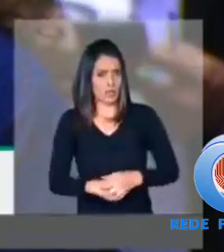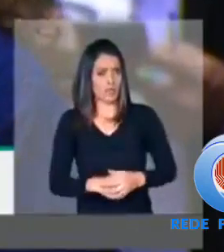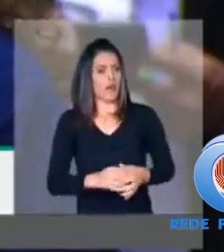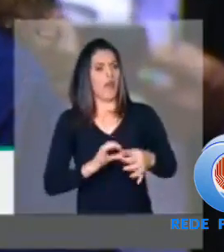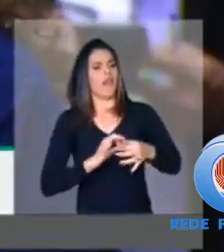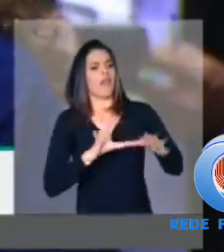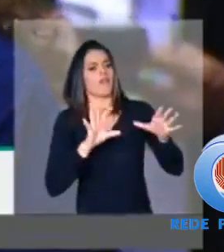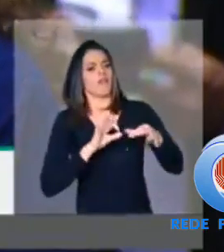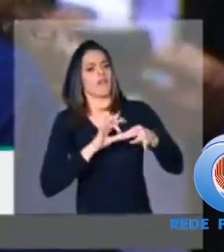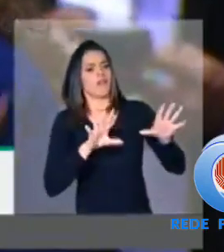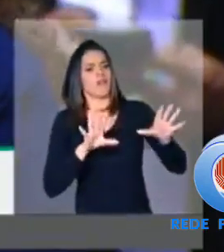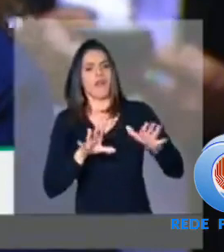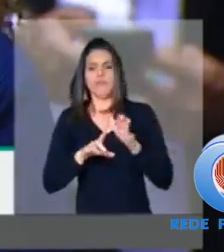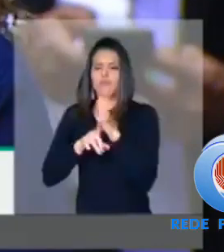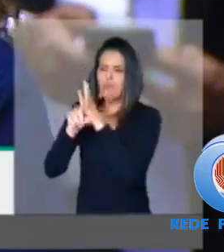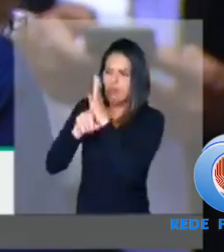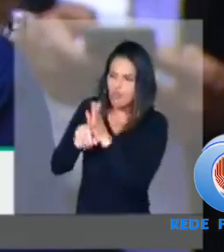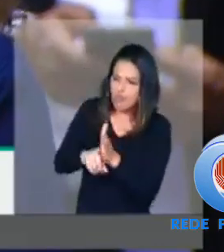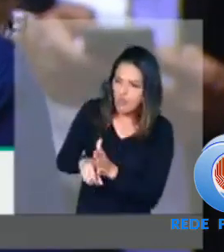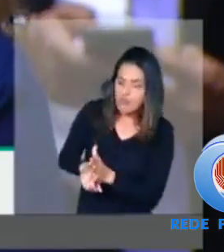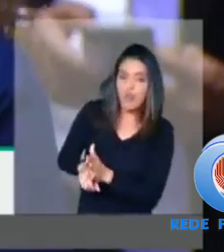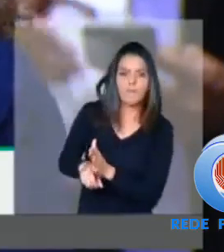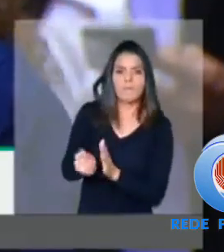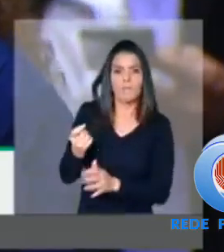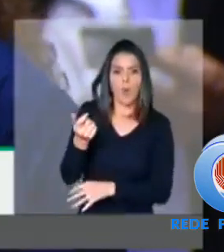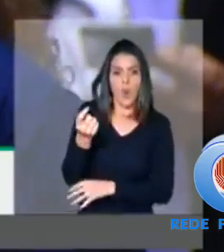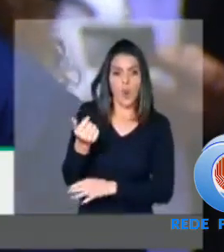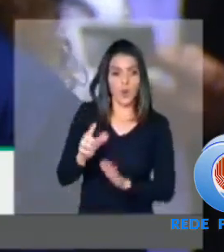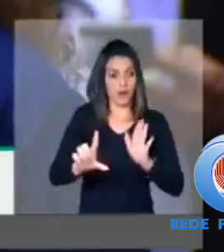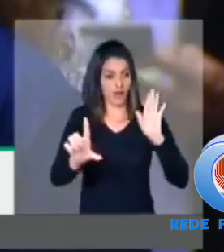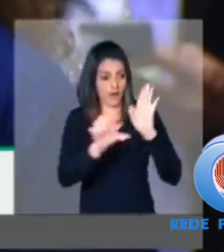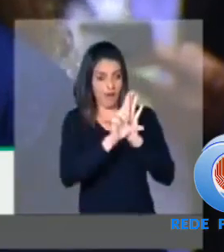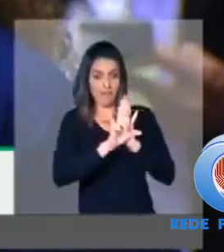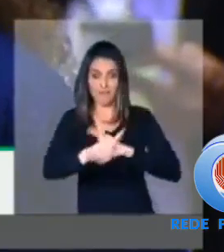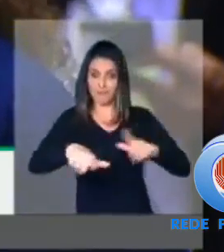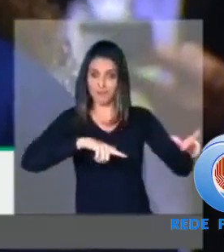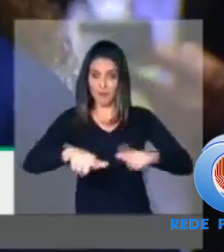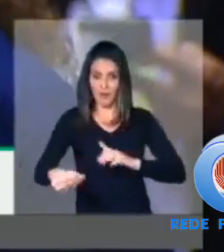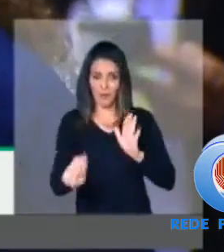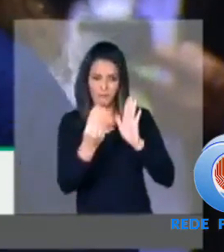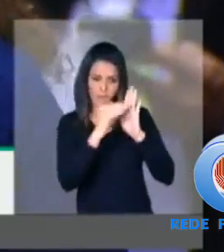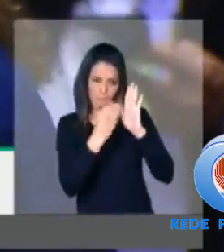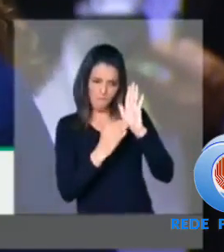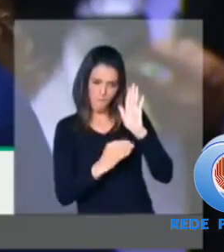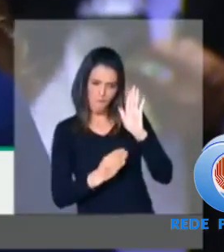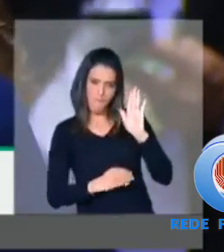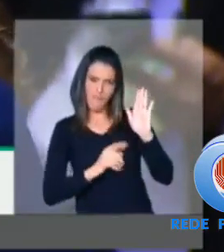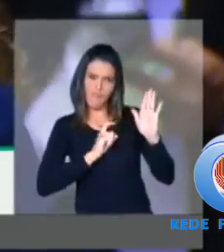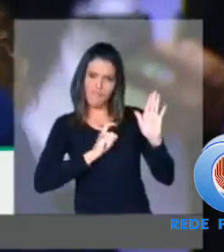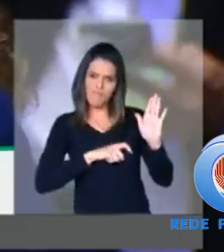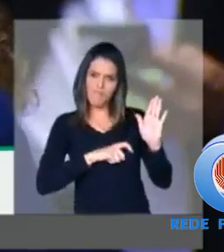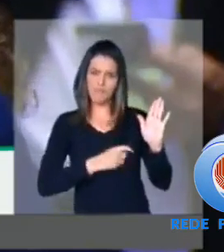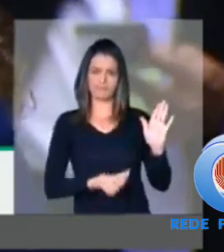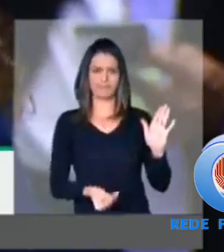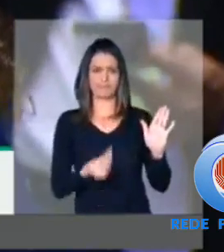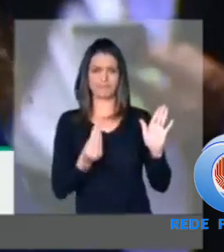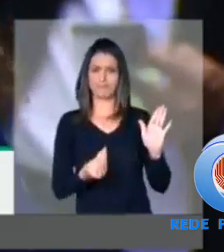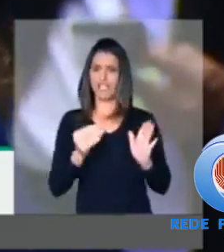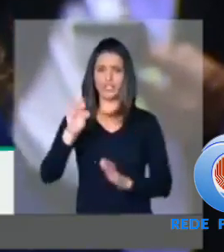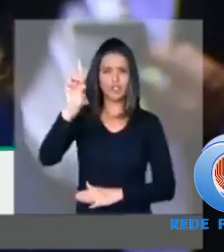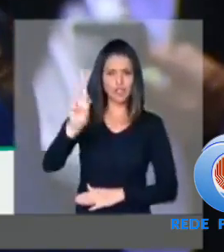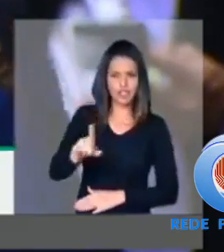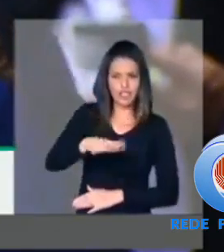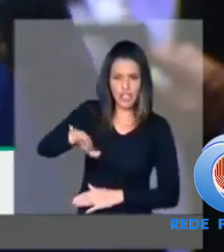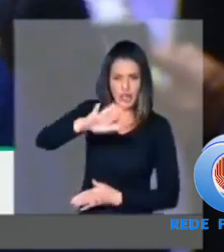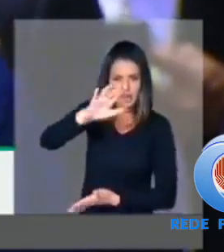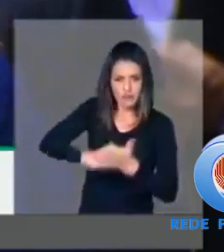mais, fiscalização de menos e legislação trabalhista que não deveria ser no sequestro ainda de direitos